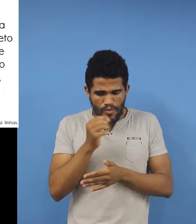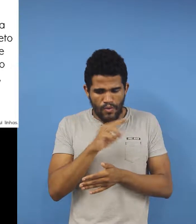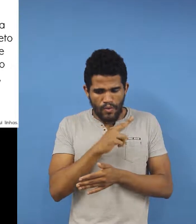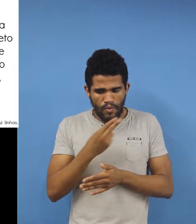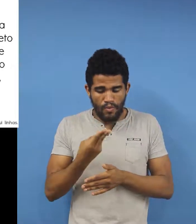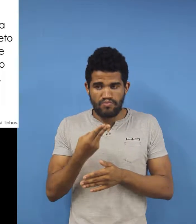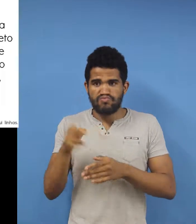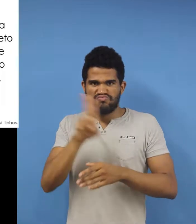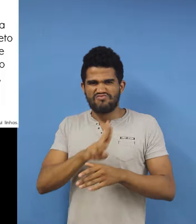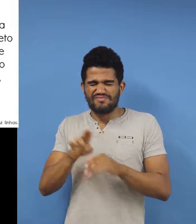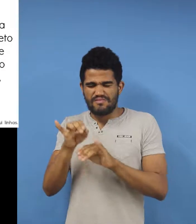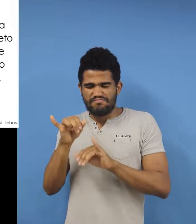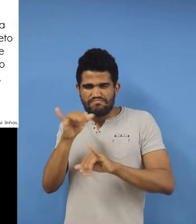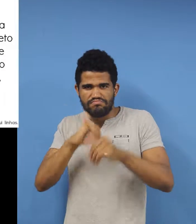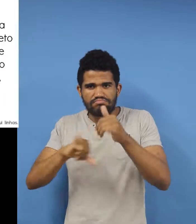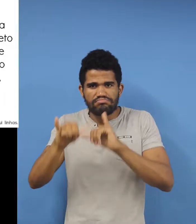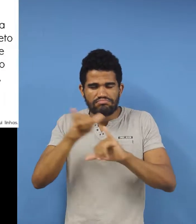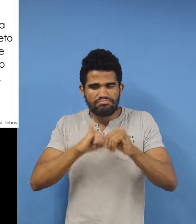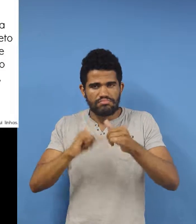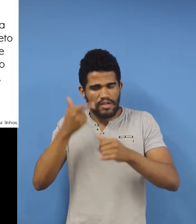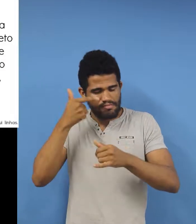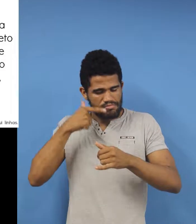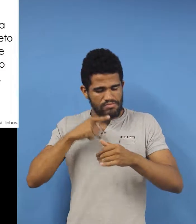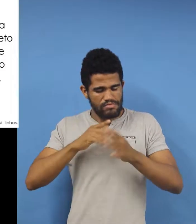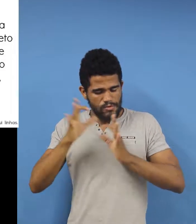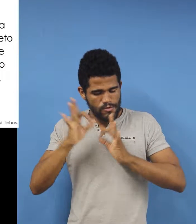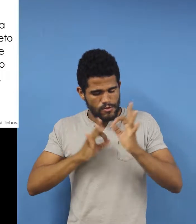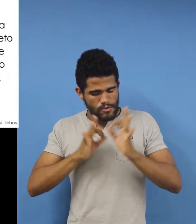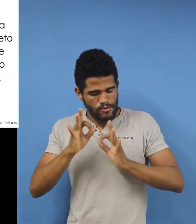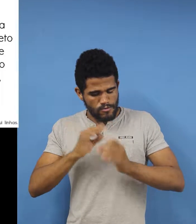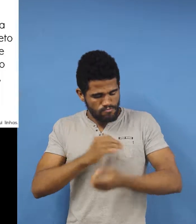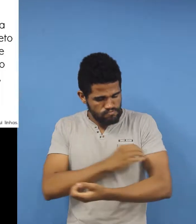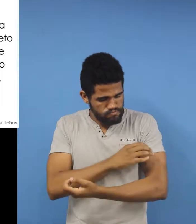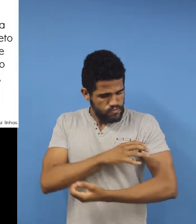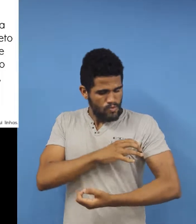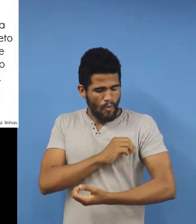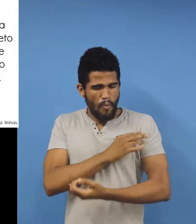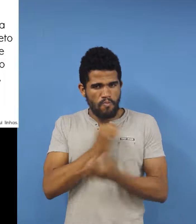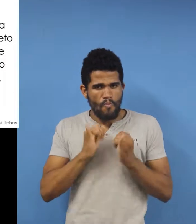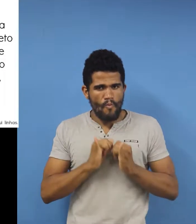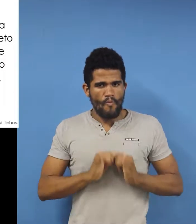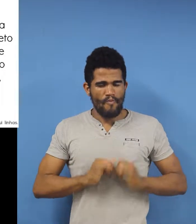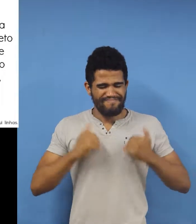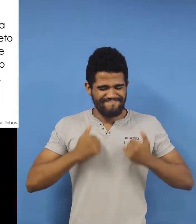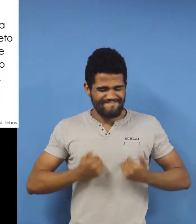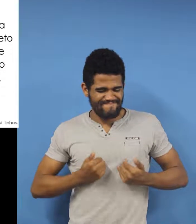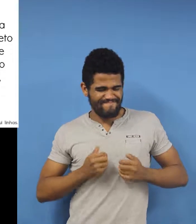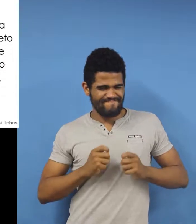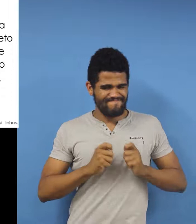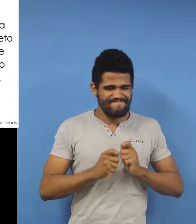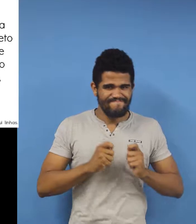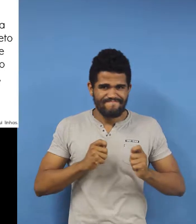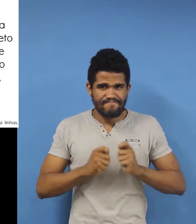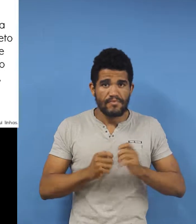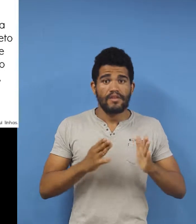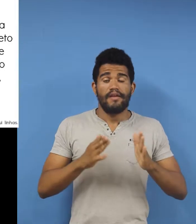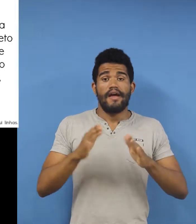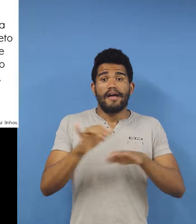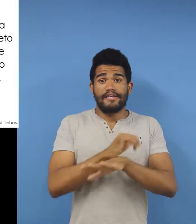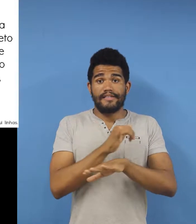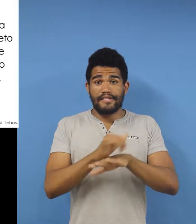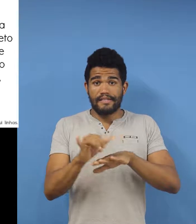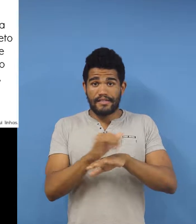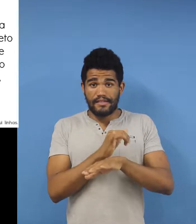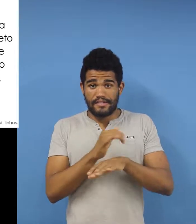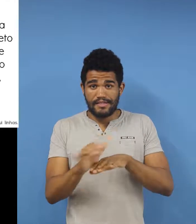diariamente à restrição alimentar ou à ingestão de substâncias hipercalóricas para manutenção, ganho ou perda de